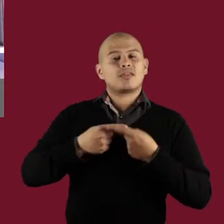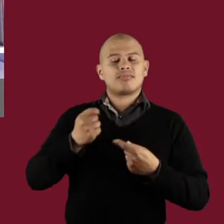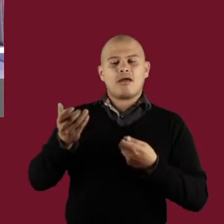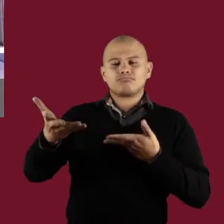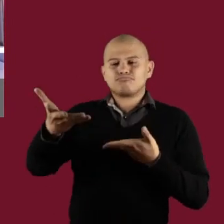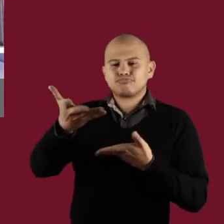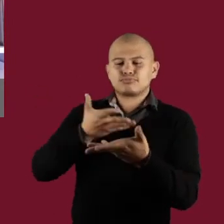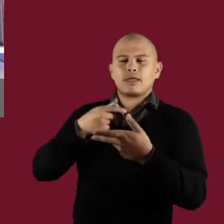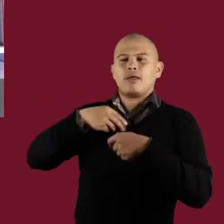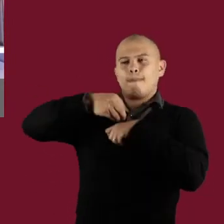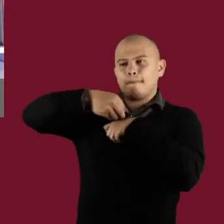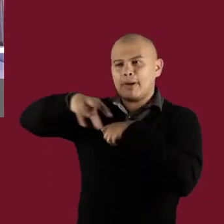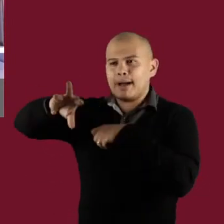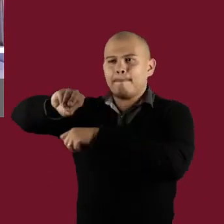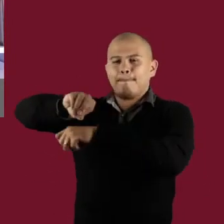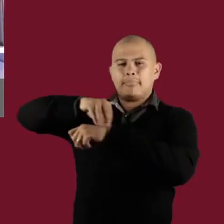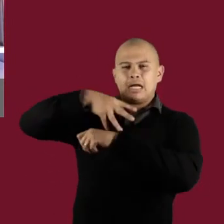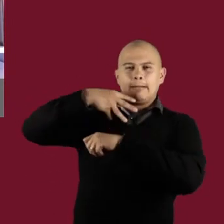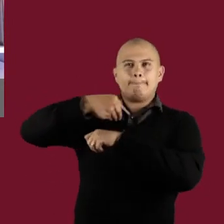os dias.